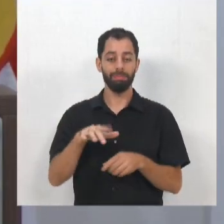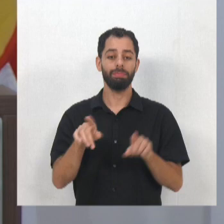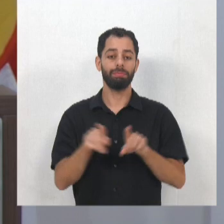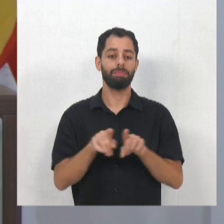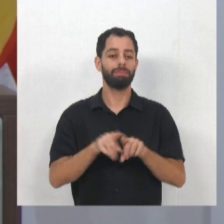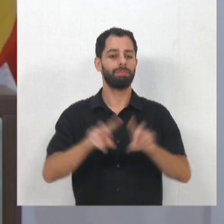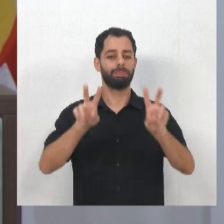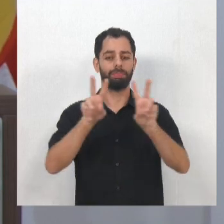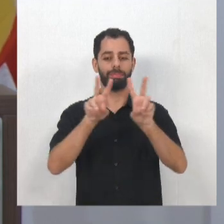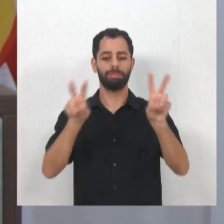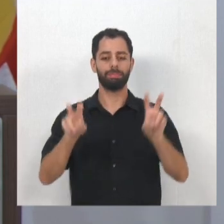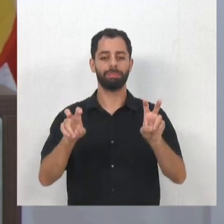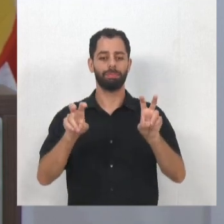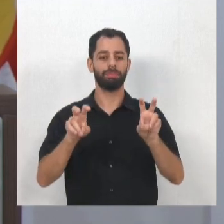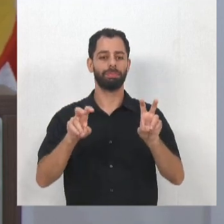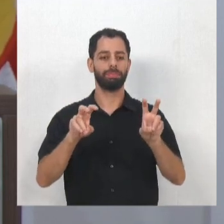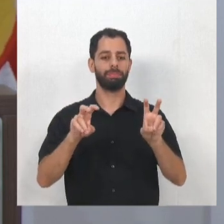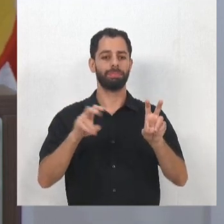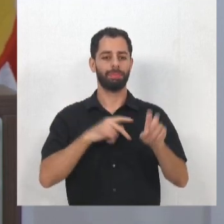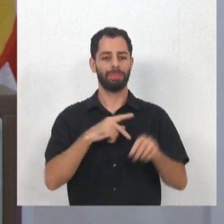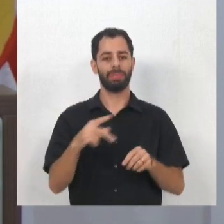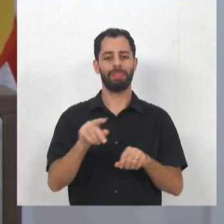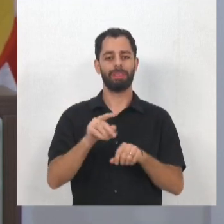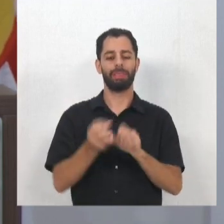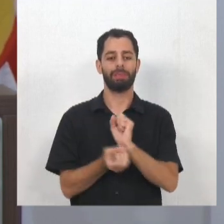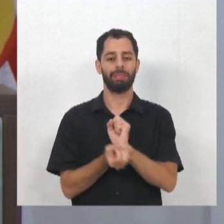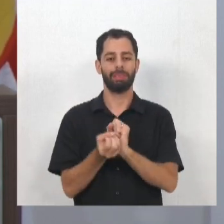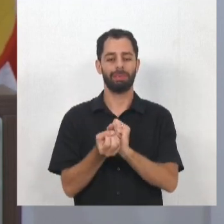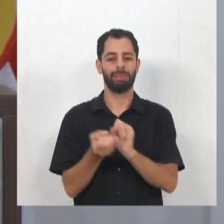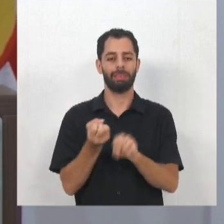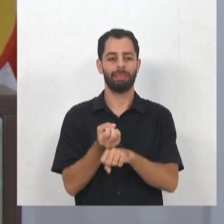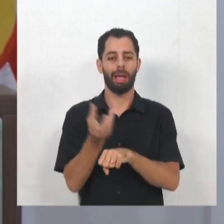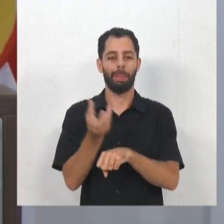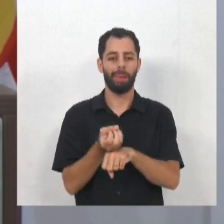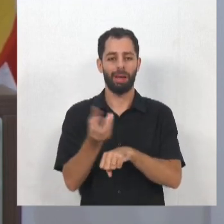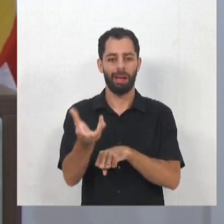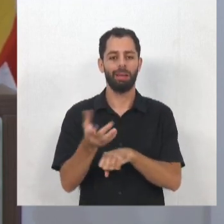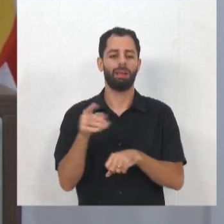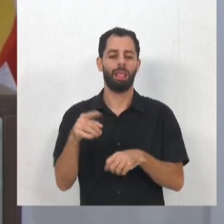relação aqui ao presidente do SAMAI, cara, foi assim, ele veio aqui,